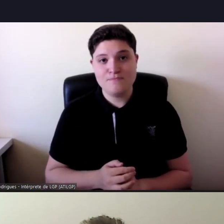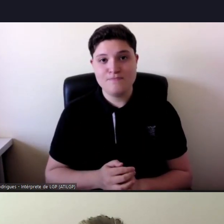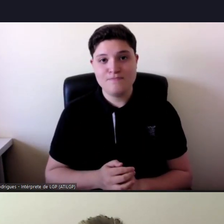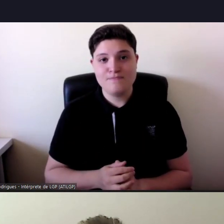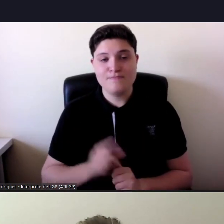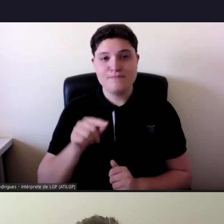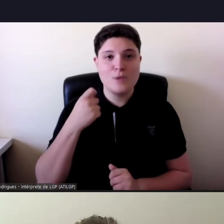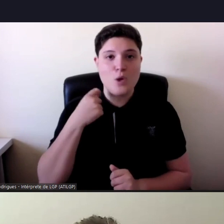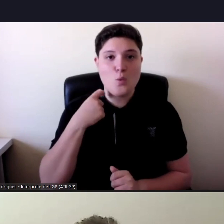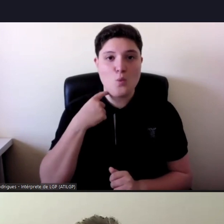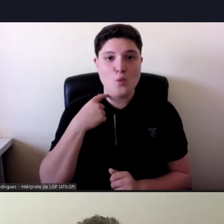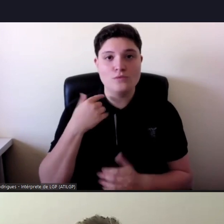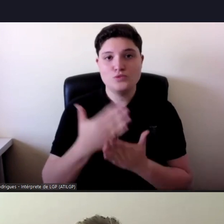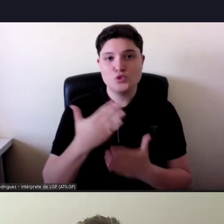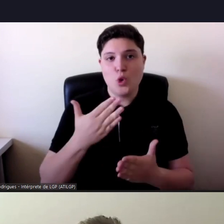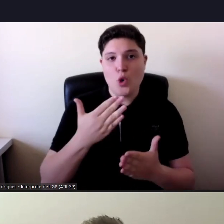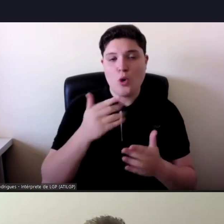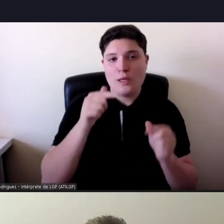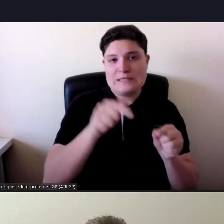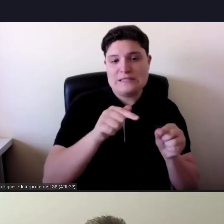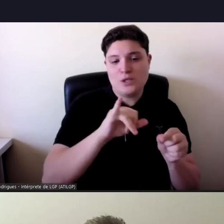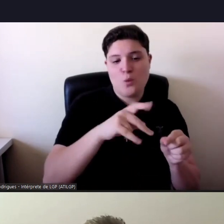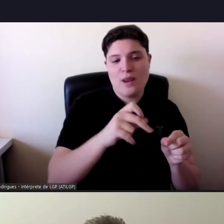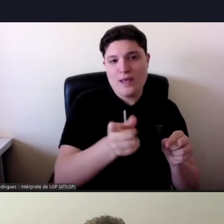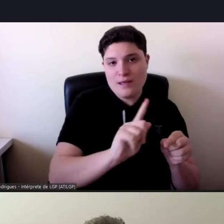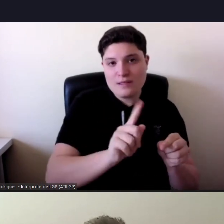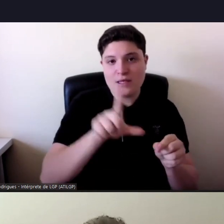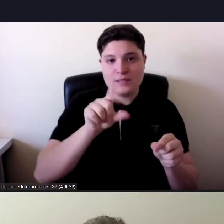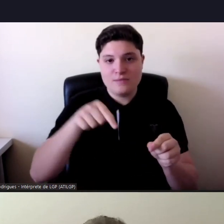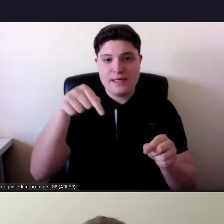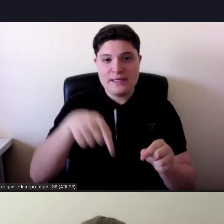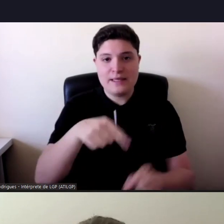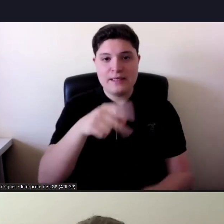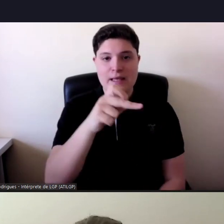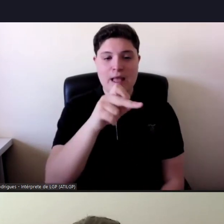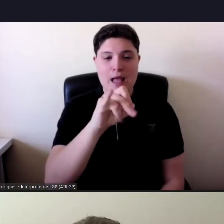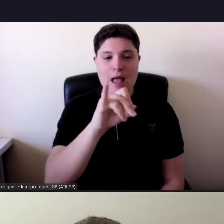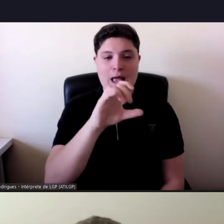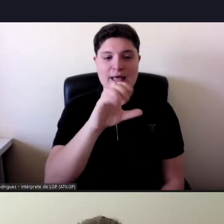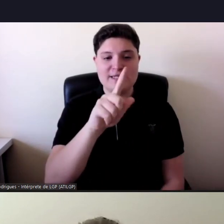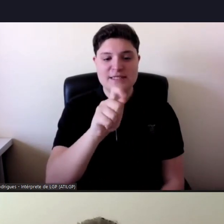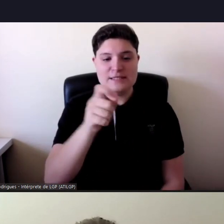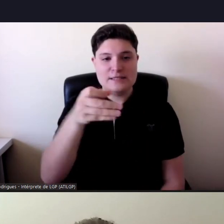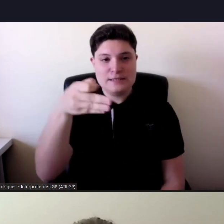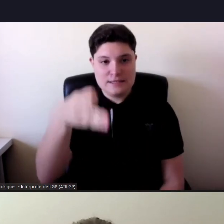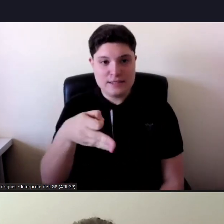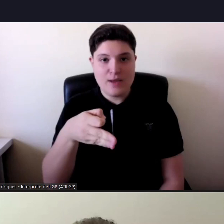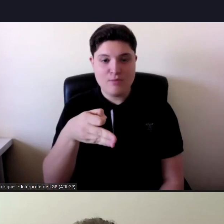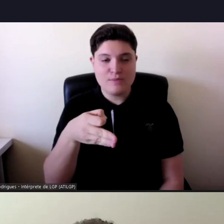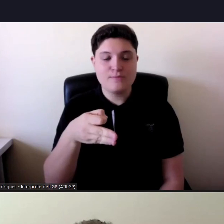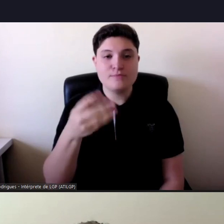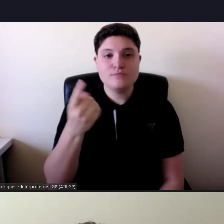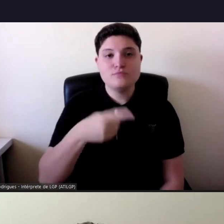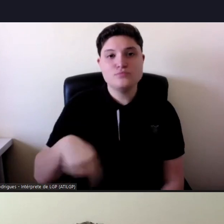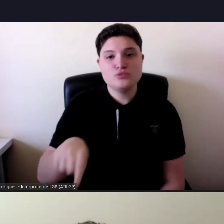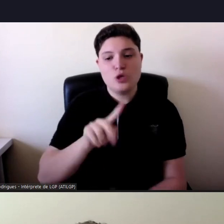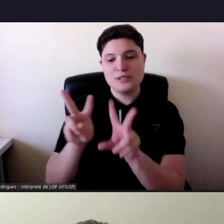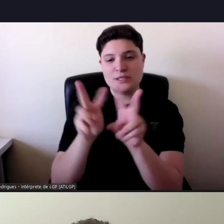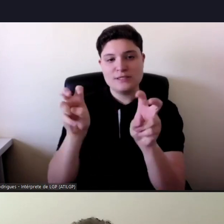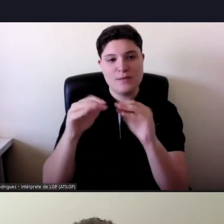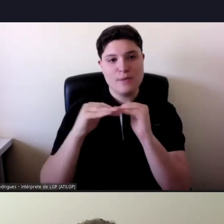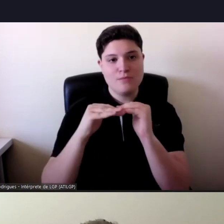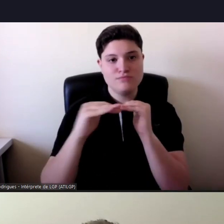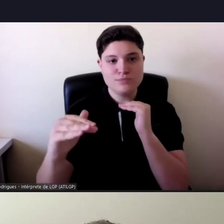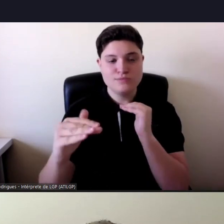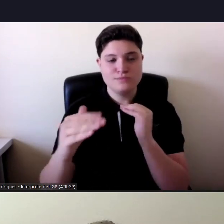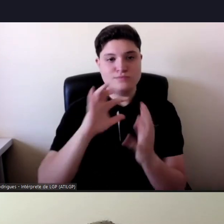percurso. Também nós, aqui na AICEP, na Agência para o Investimento e Comércio Externo de Portugal, temos a sustentabilidade como uma das